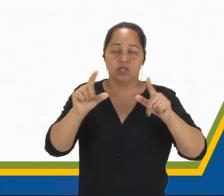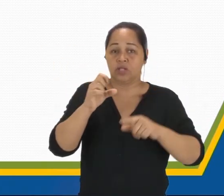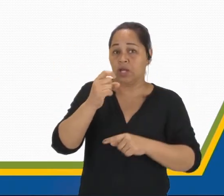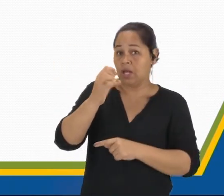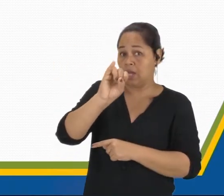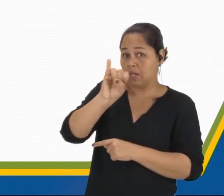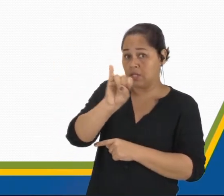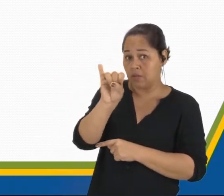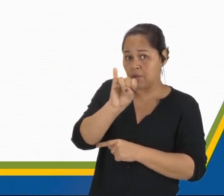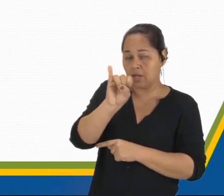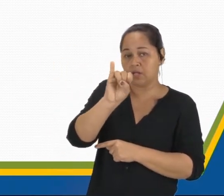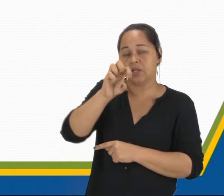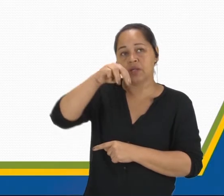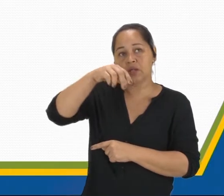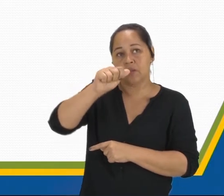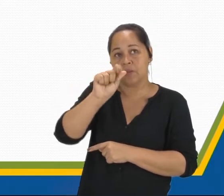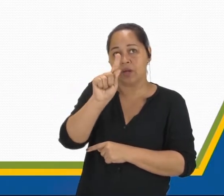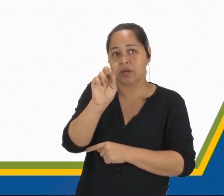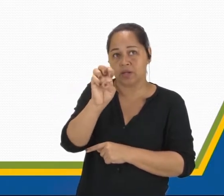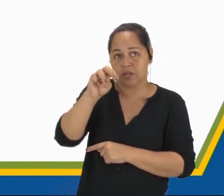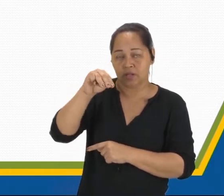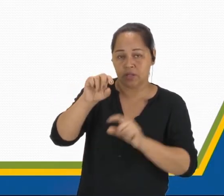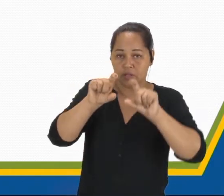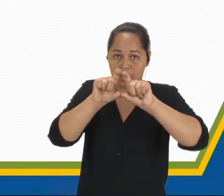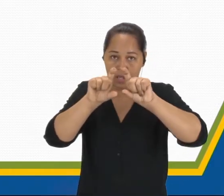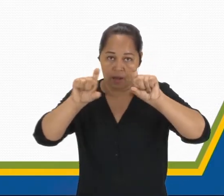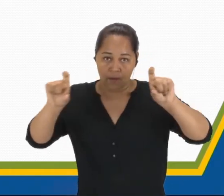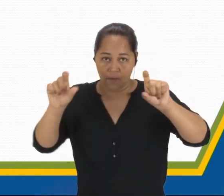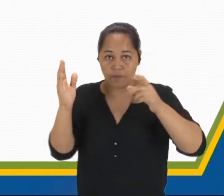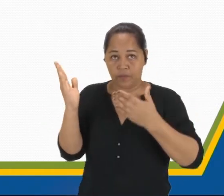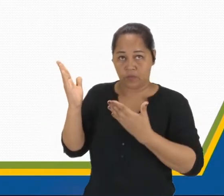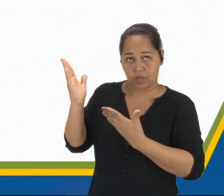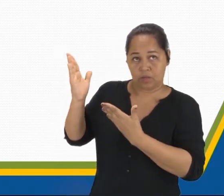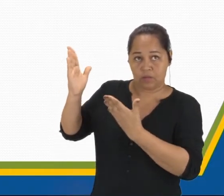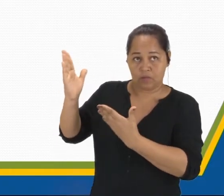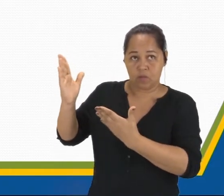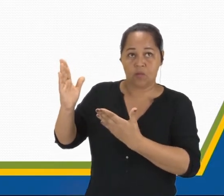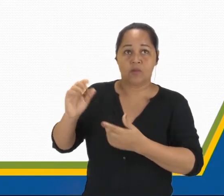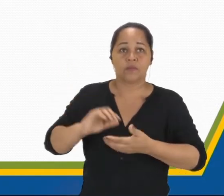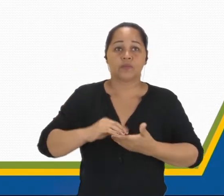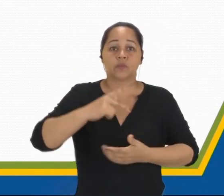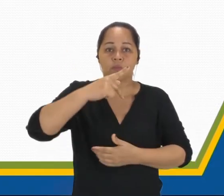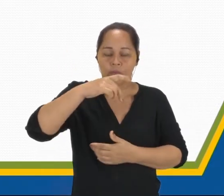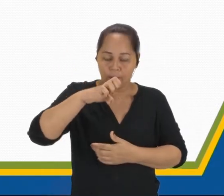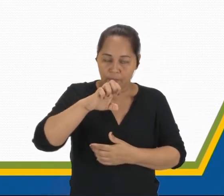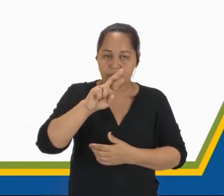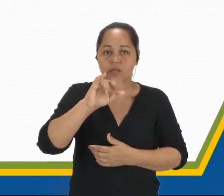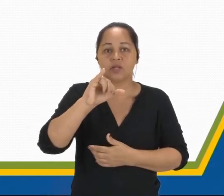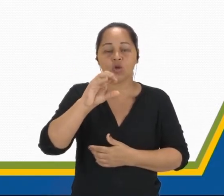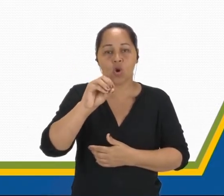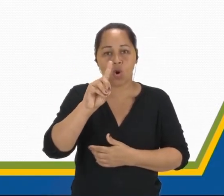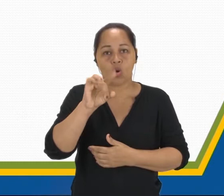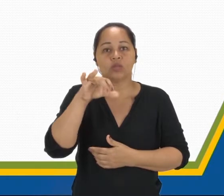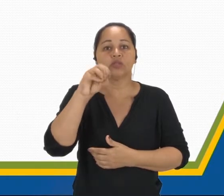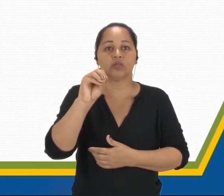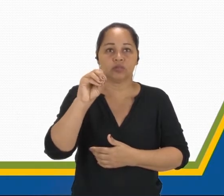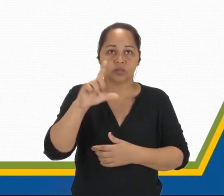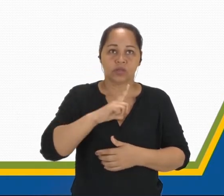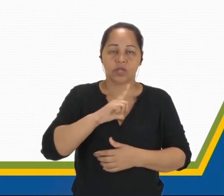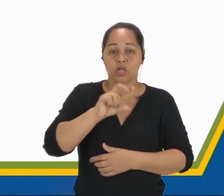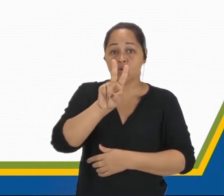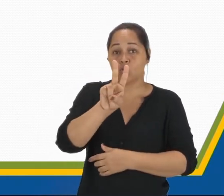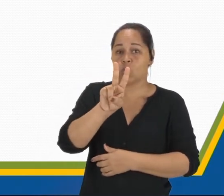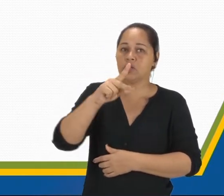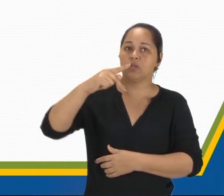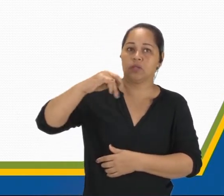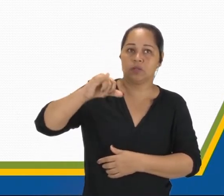para que a gente possa ter um pouco dessa visão. Aí vem a função secante. O que é a função secante? É a inversa da cosseno, é dividir 1